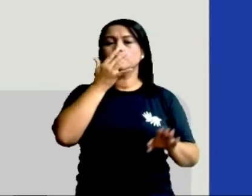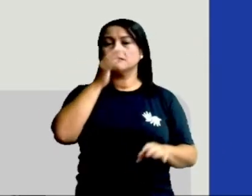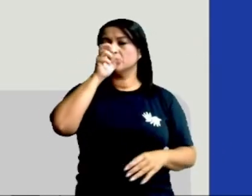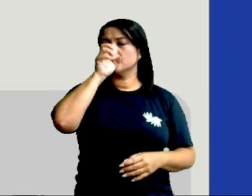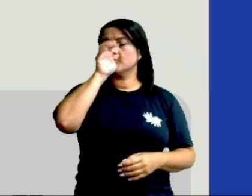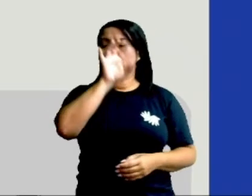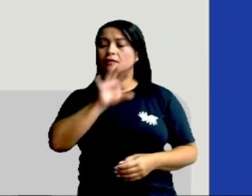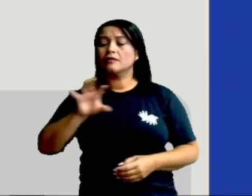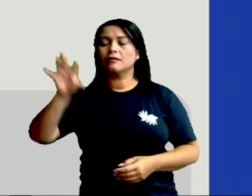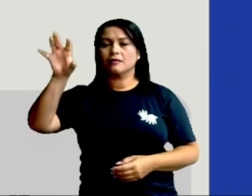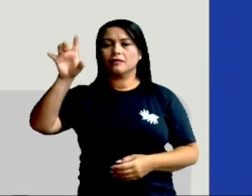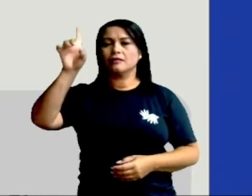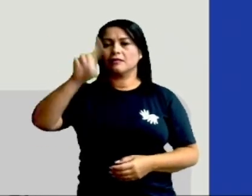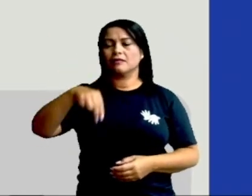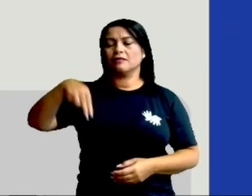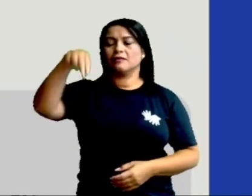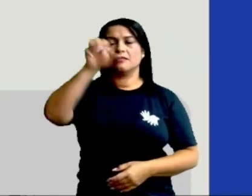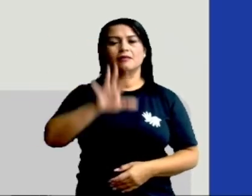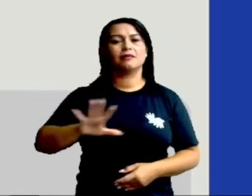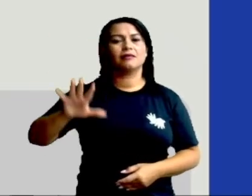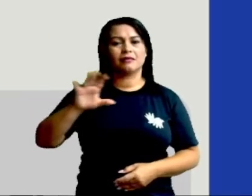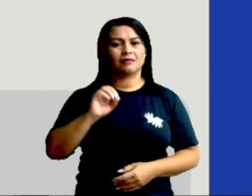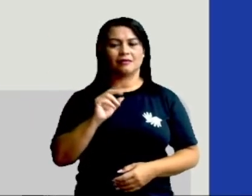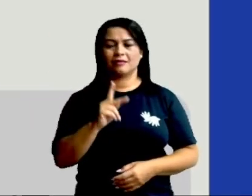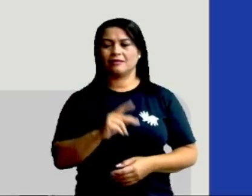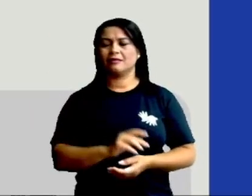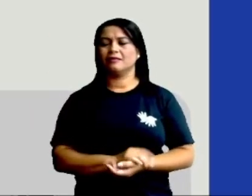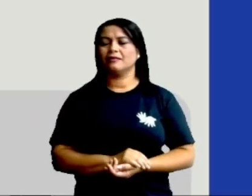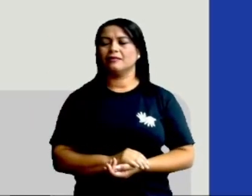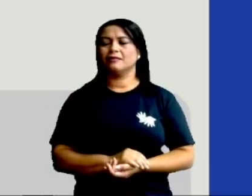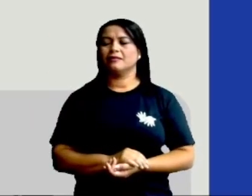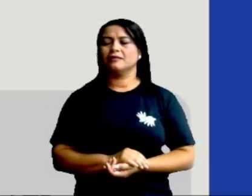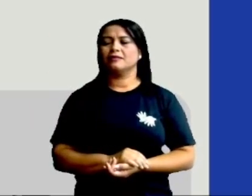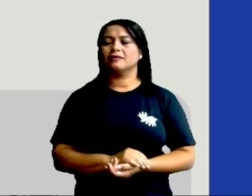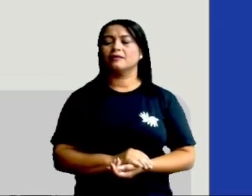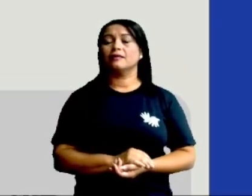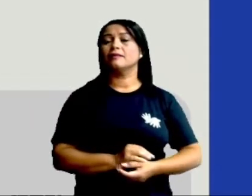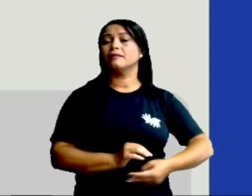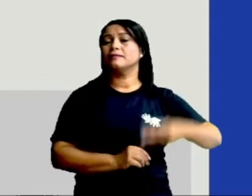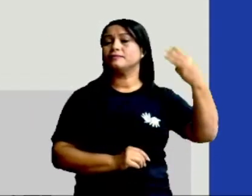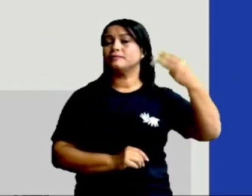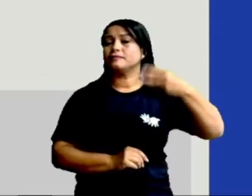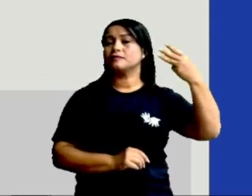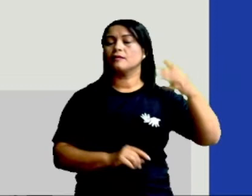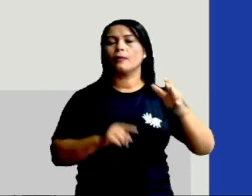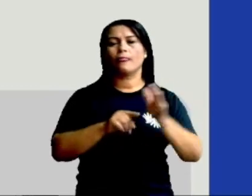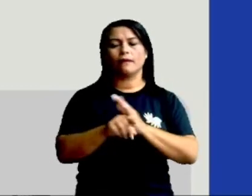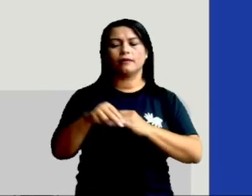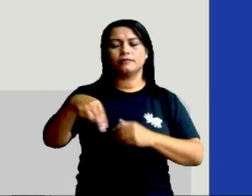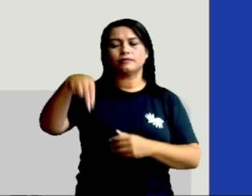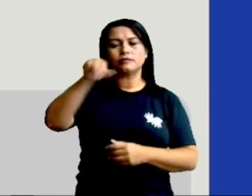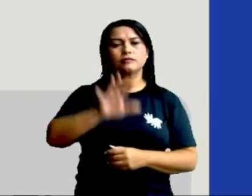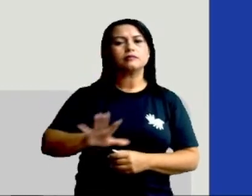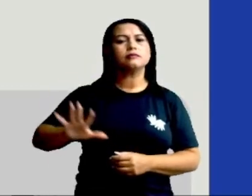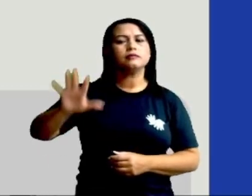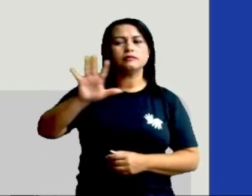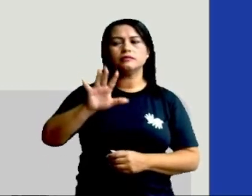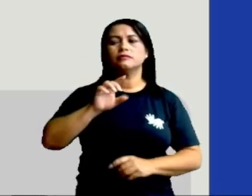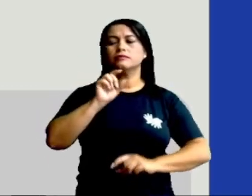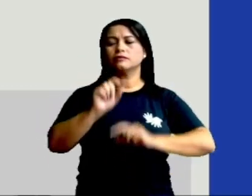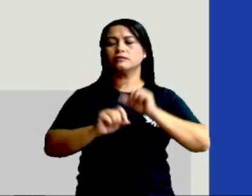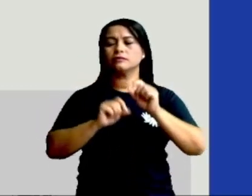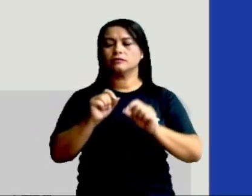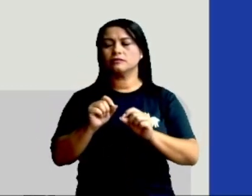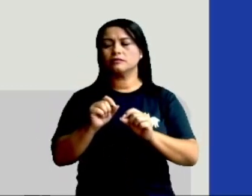compreendida como a região Nordeste tá bom a terceira questão ainda sobre a região Nordeste